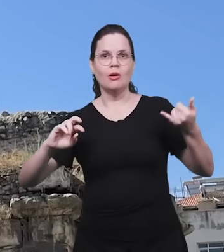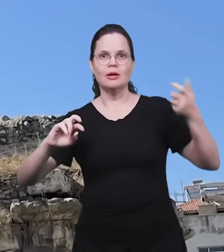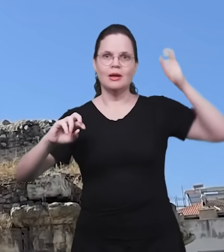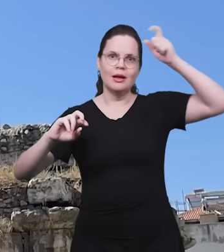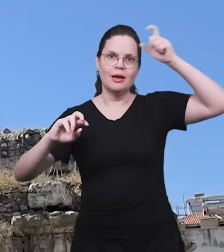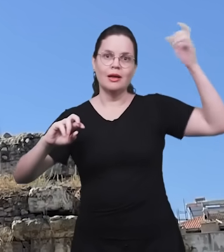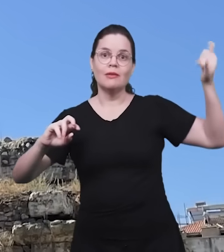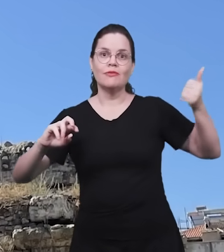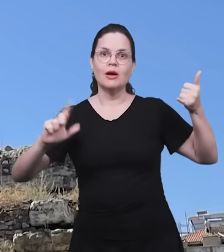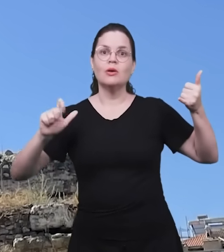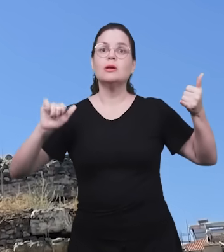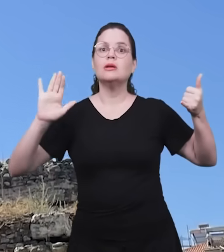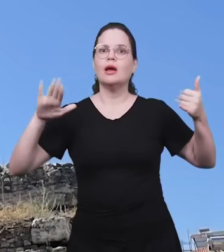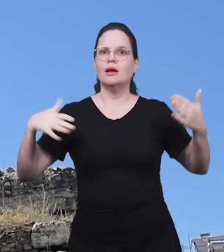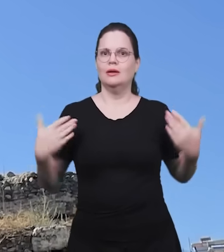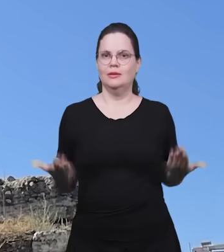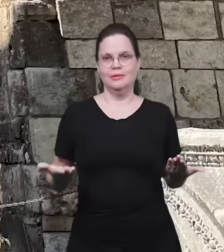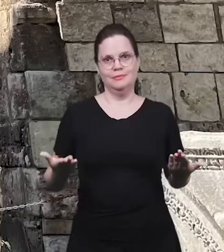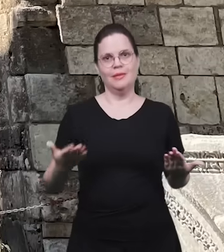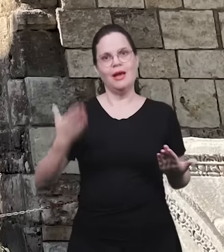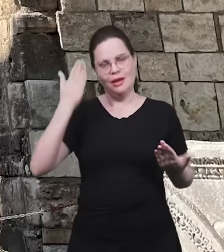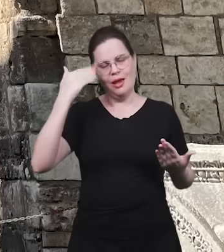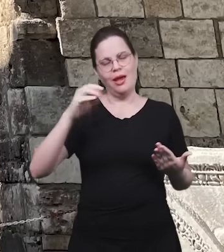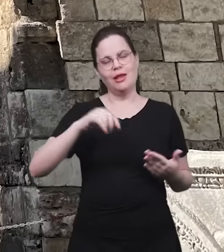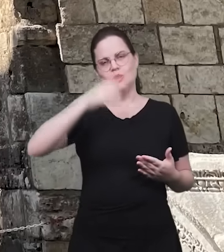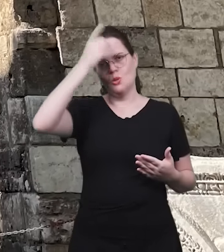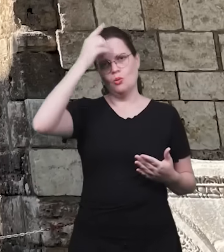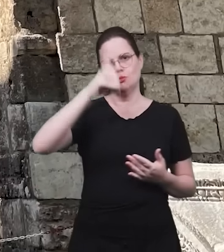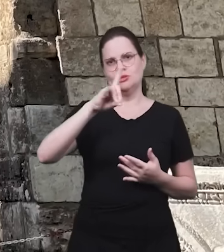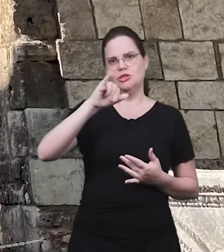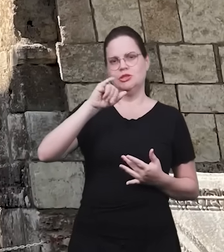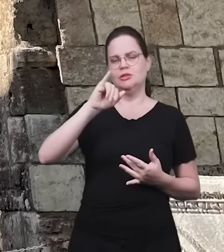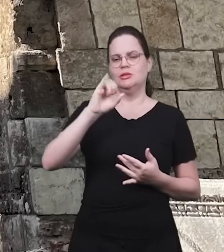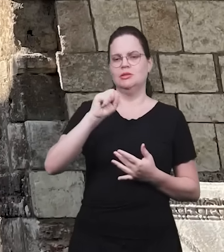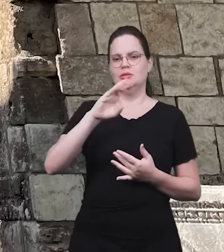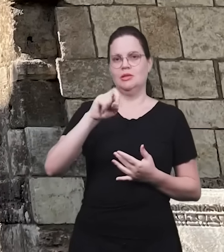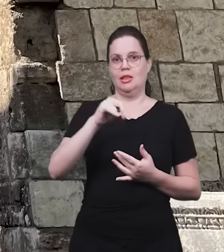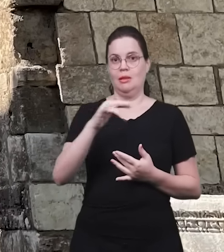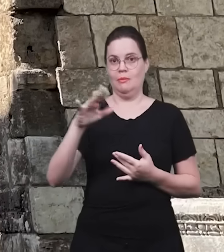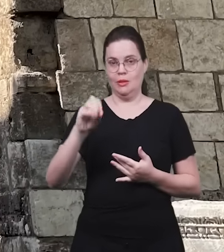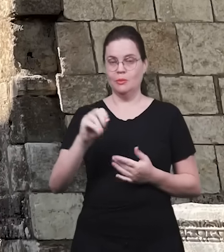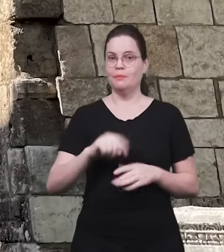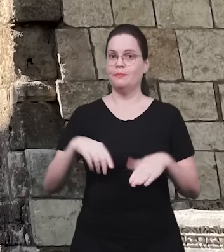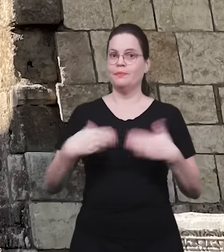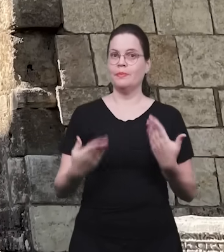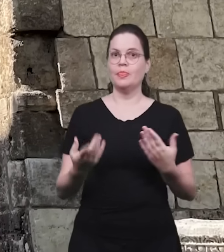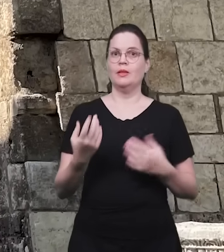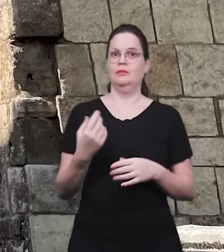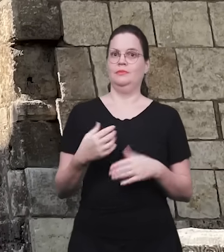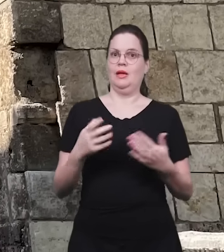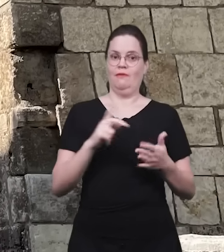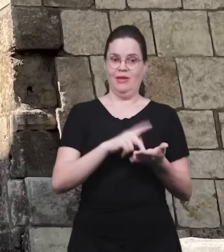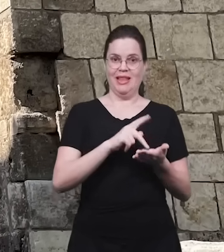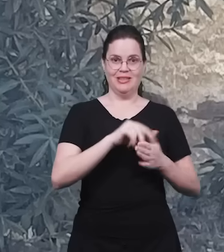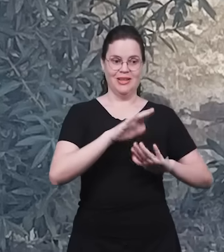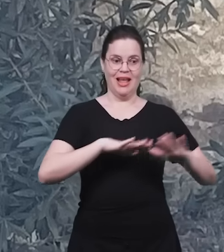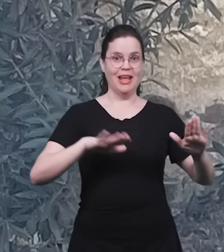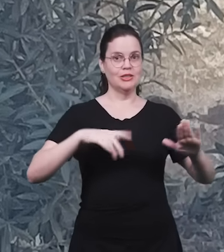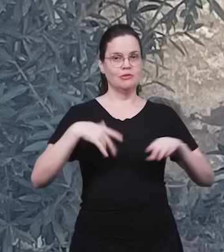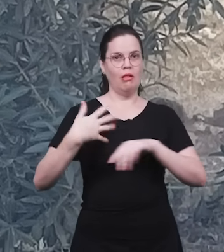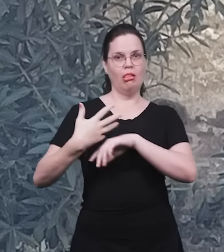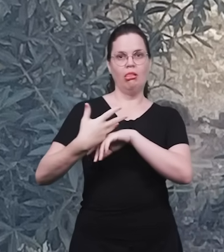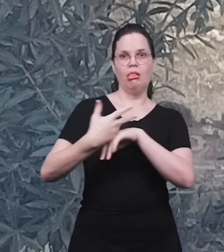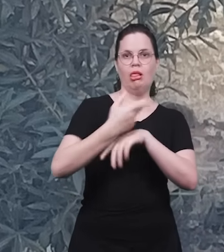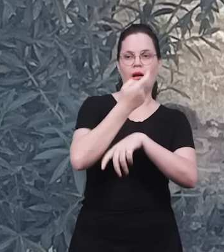pastor Josias, ela leva o homem a viver o engano. E este é o plano desse momento das trevas,